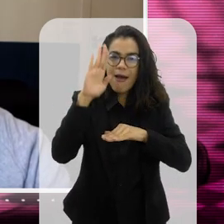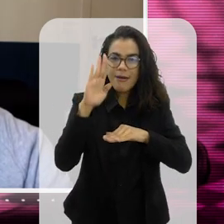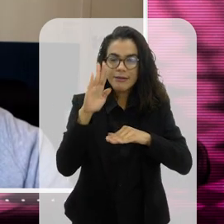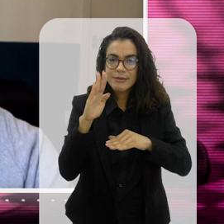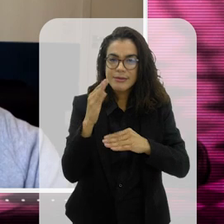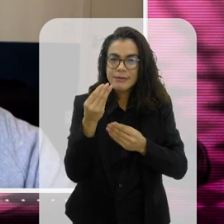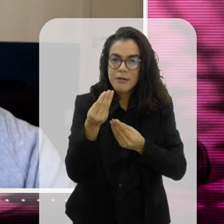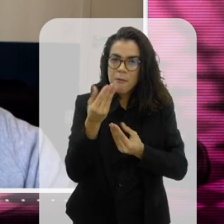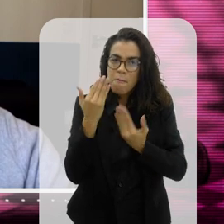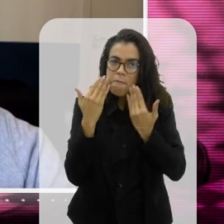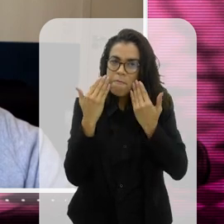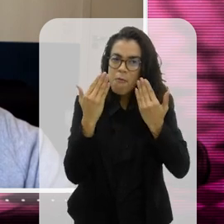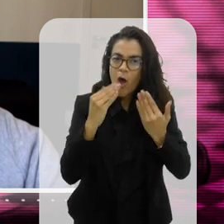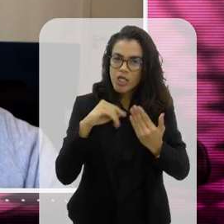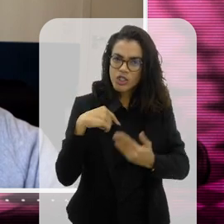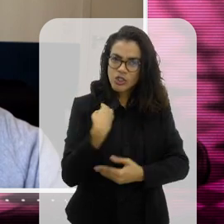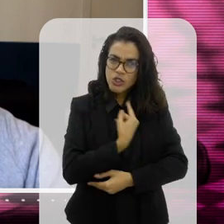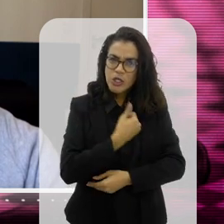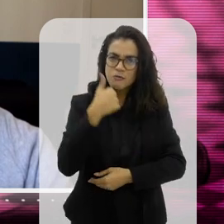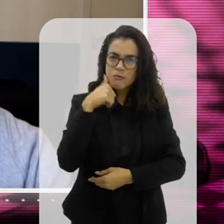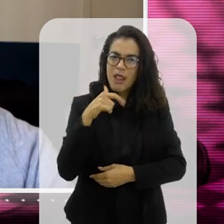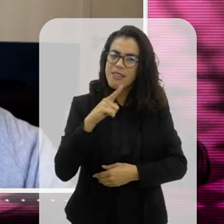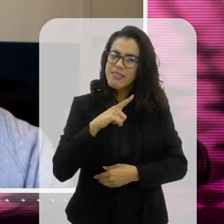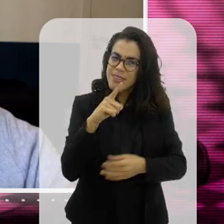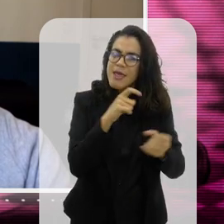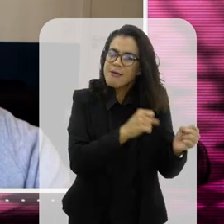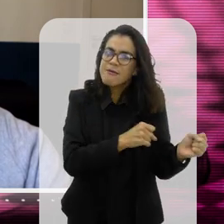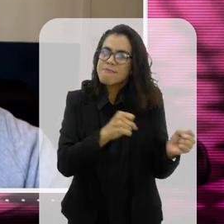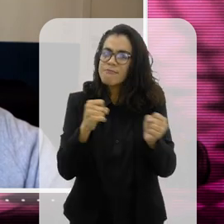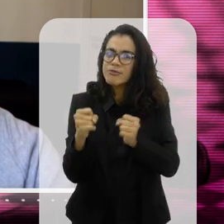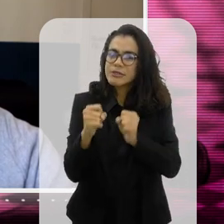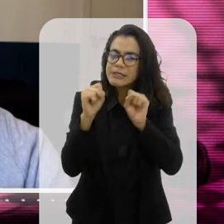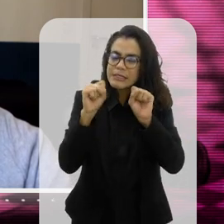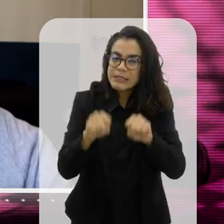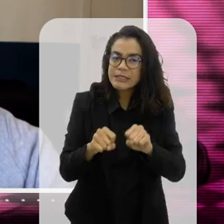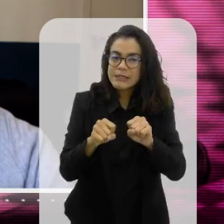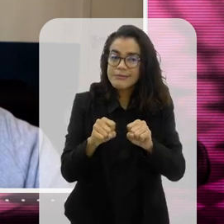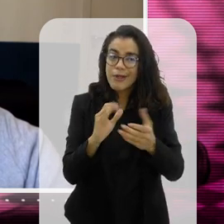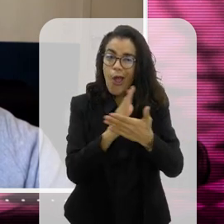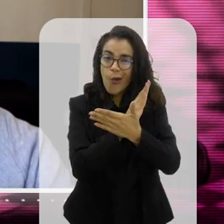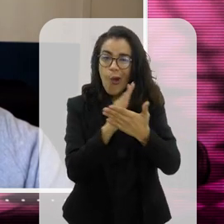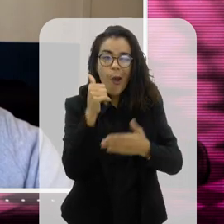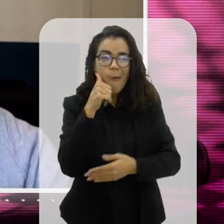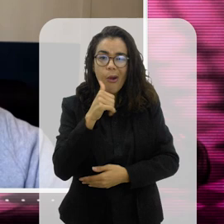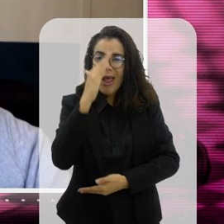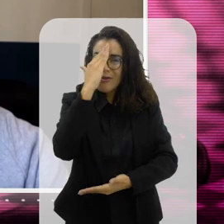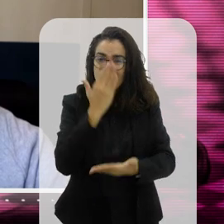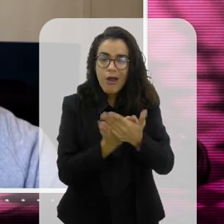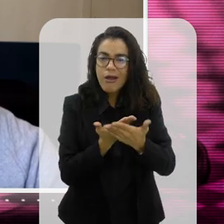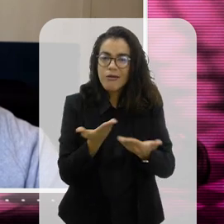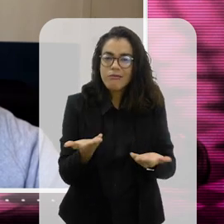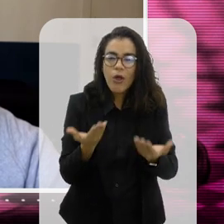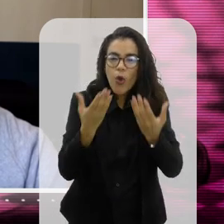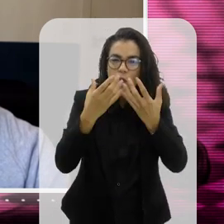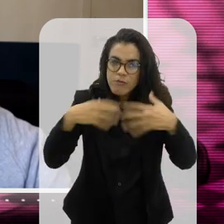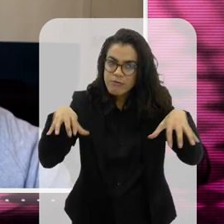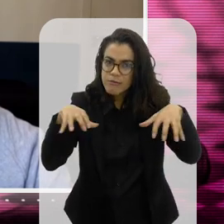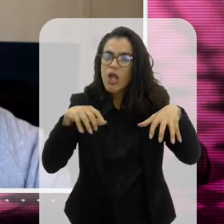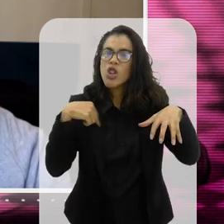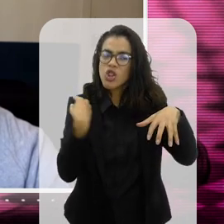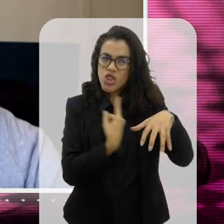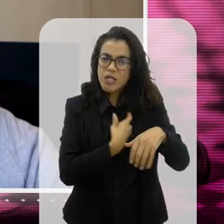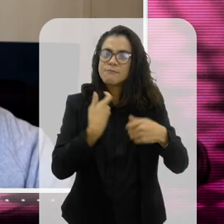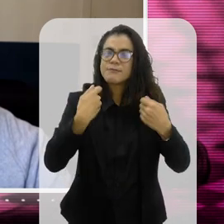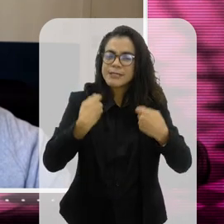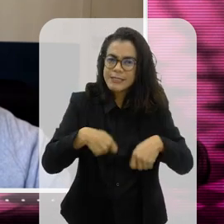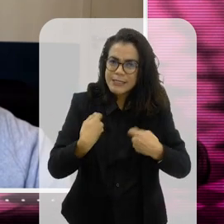você observa e mostra o poder que nós mulheres temos, e às vezes a gente não acredita. Como que você vê essa dicotomia de